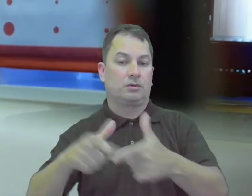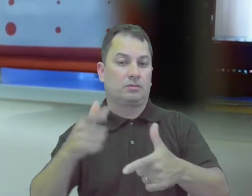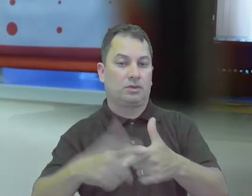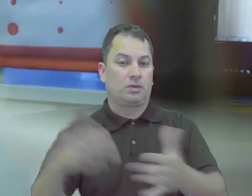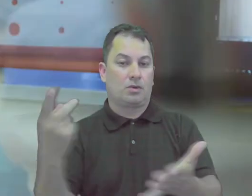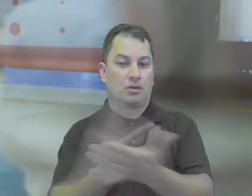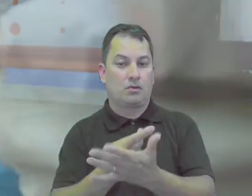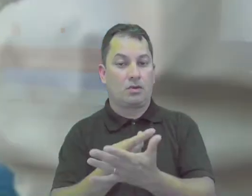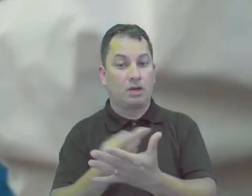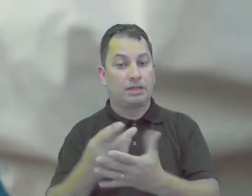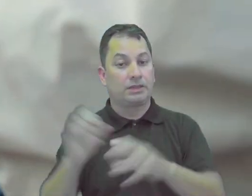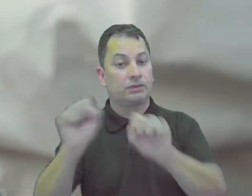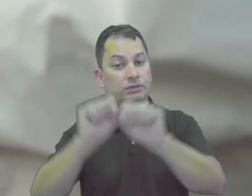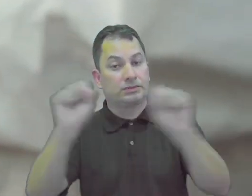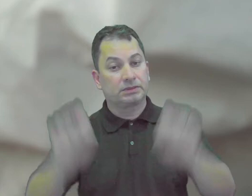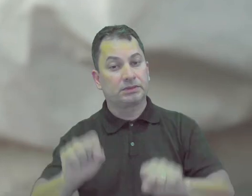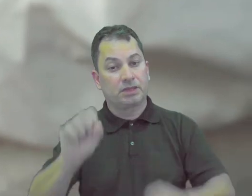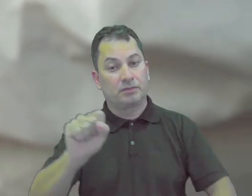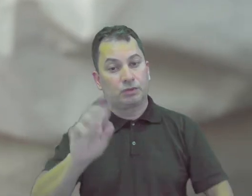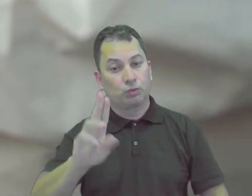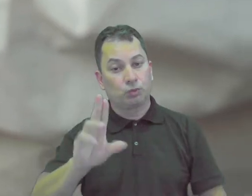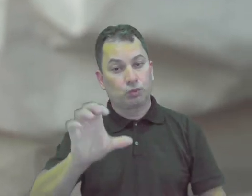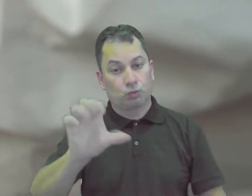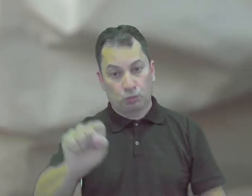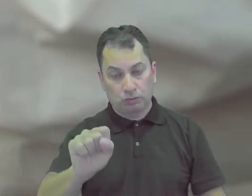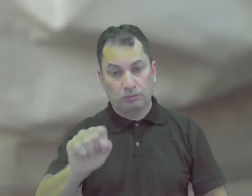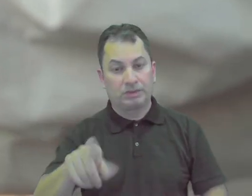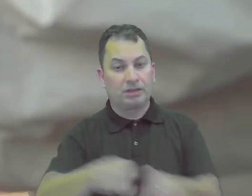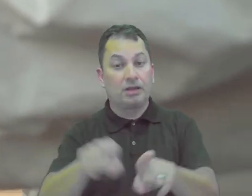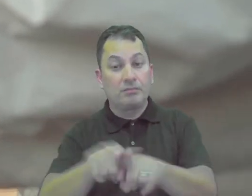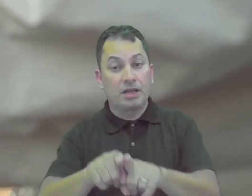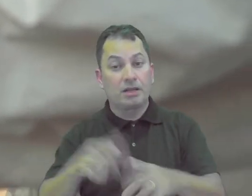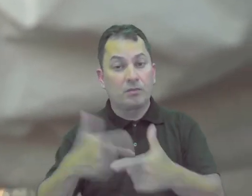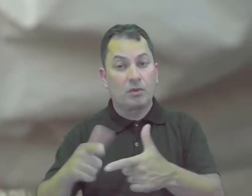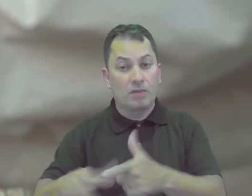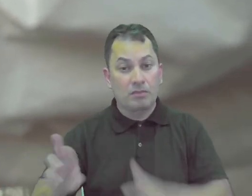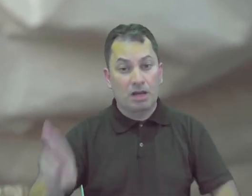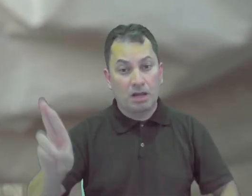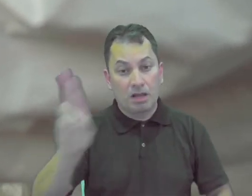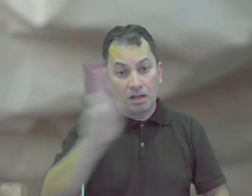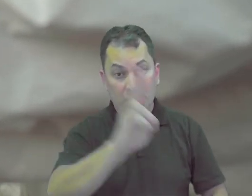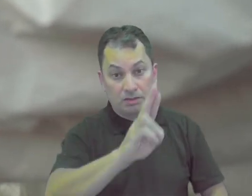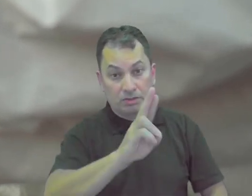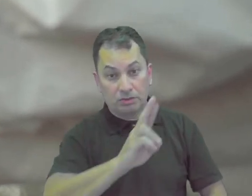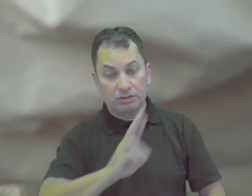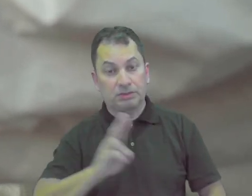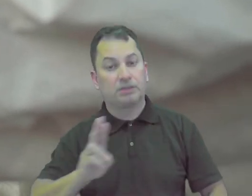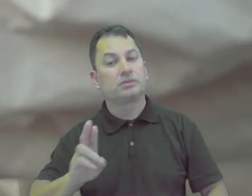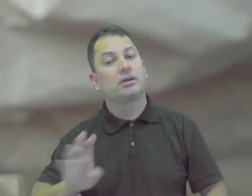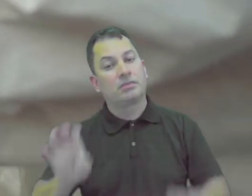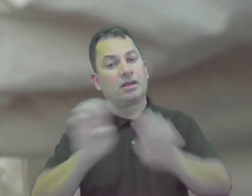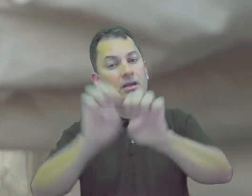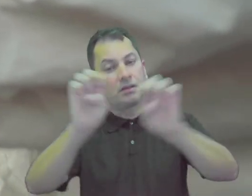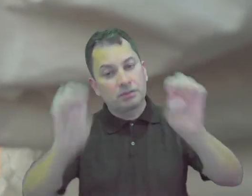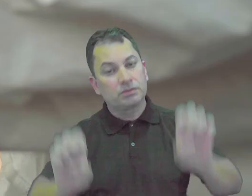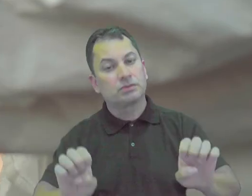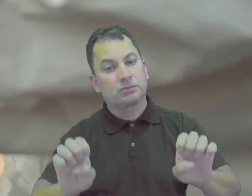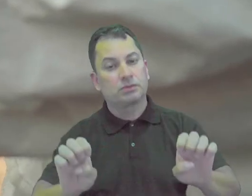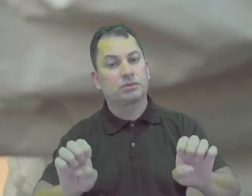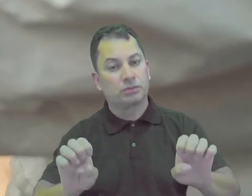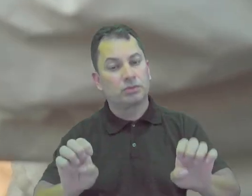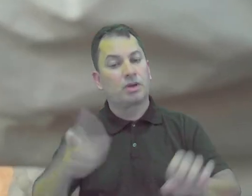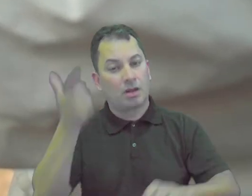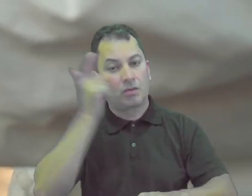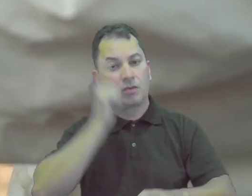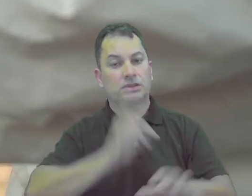de saúde. Além do diagnóstico dos problemas regionais, a infraestrutura para a contenção de catástrofes deve